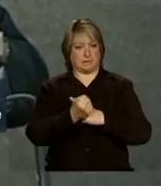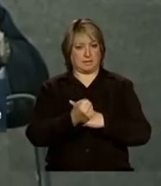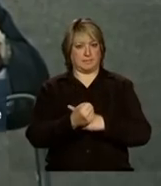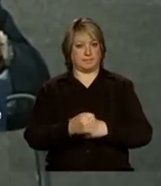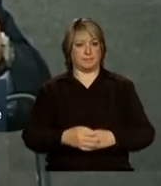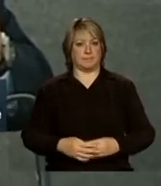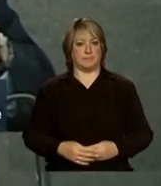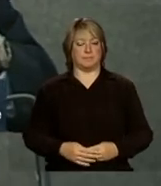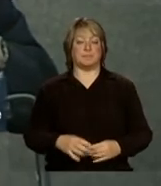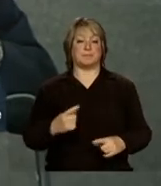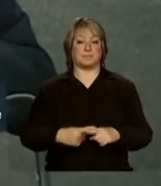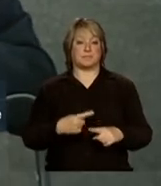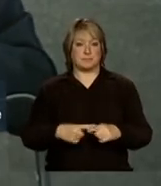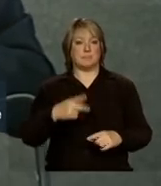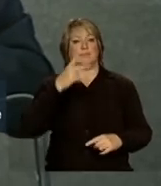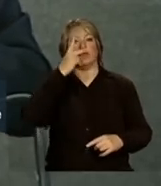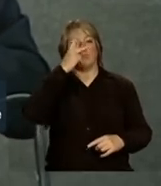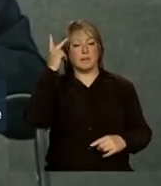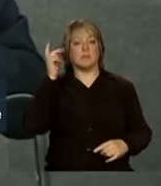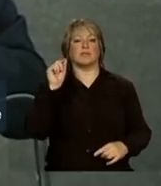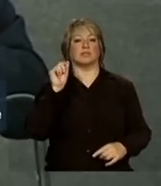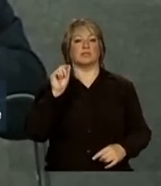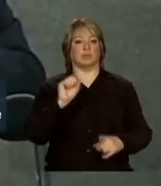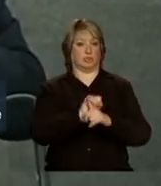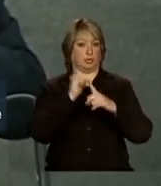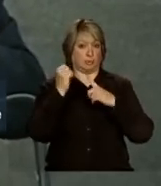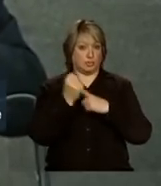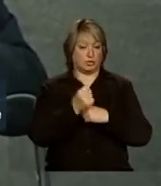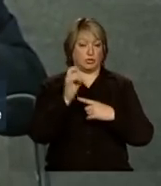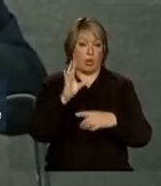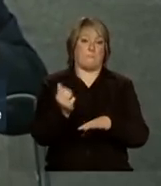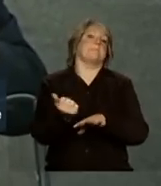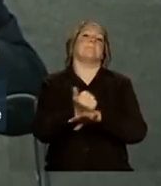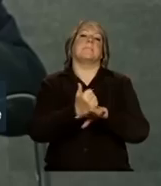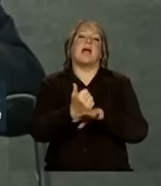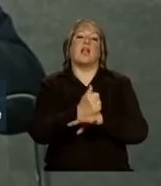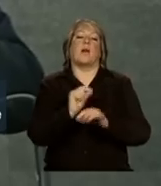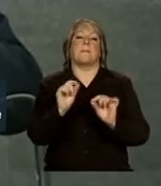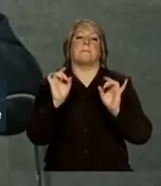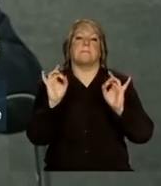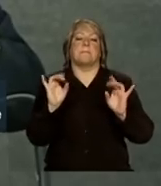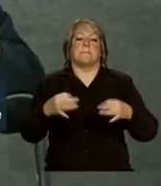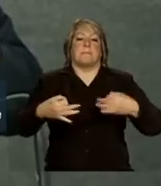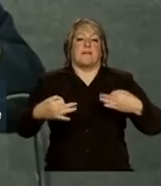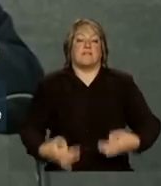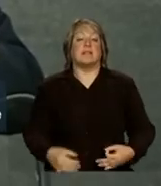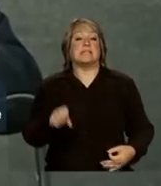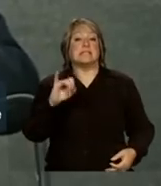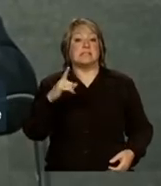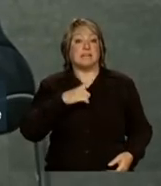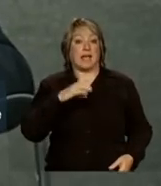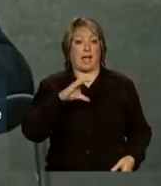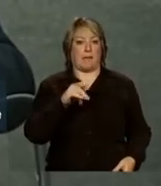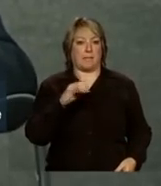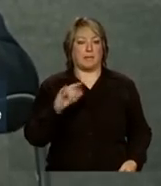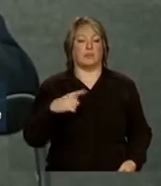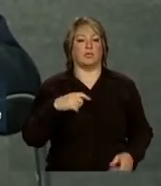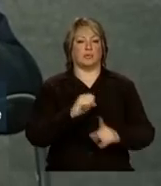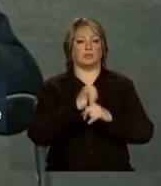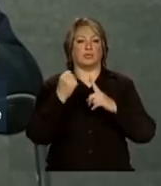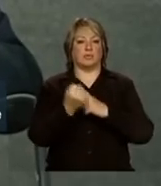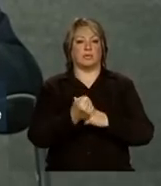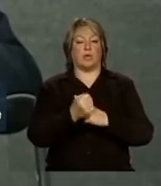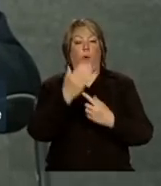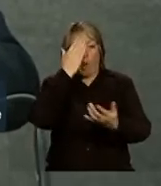a a sociedade só vai ficar melhor e perfeita se nós tivermos mais capital social mais confiabilidade no